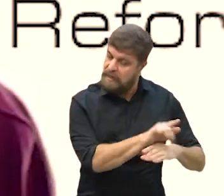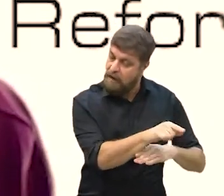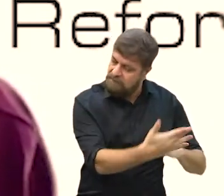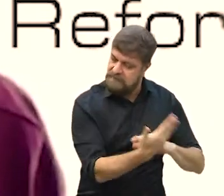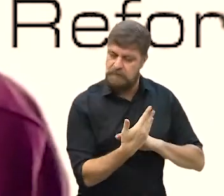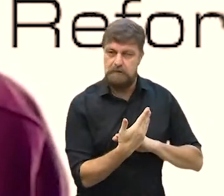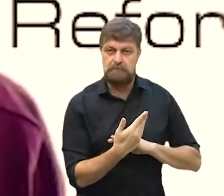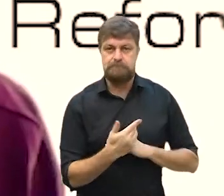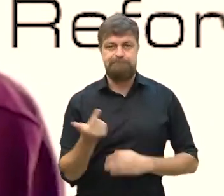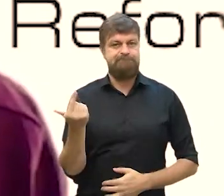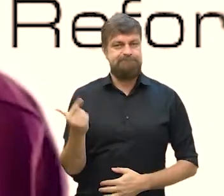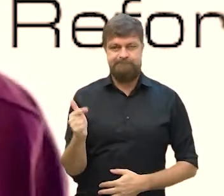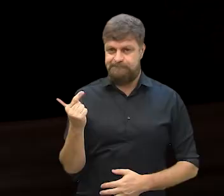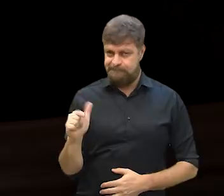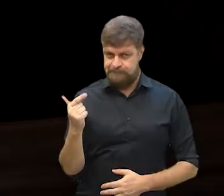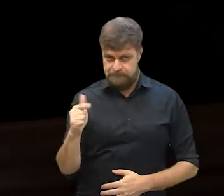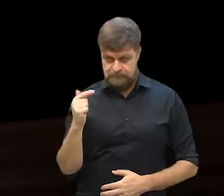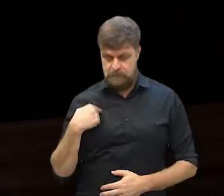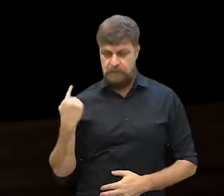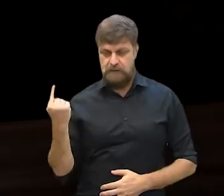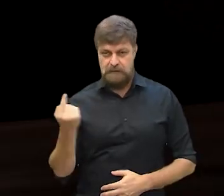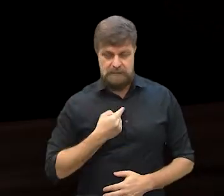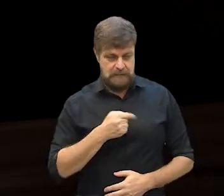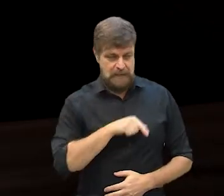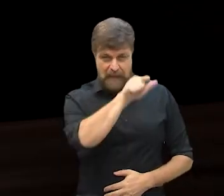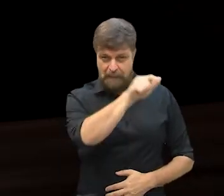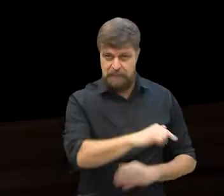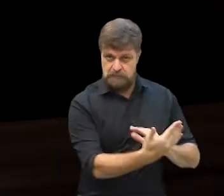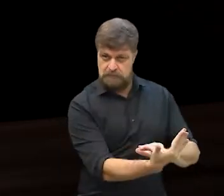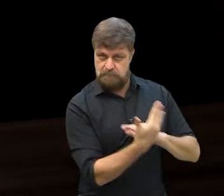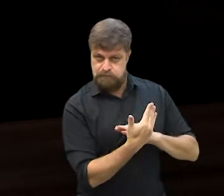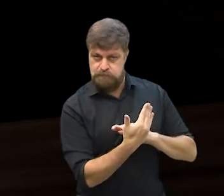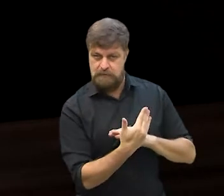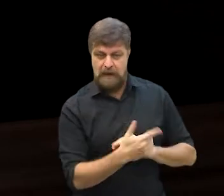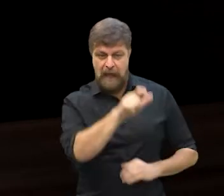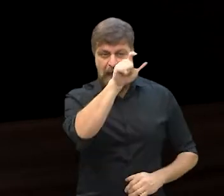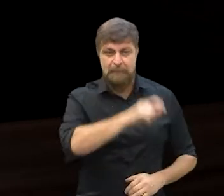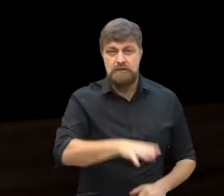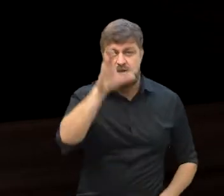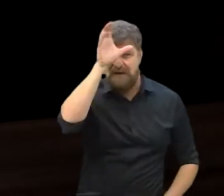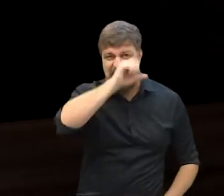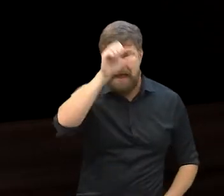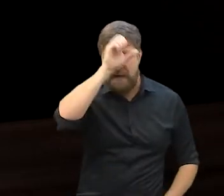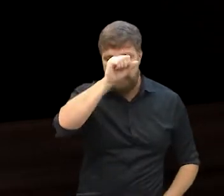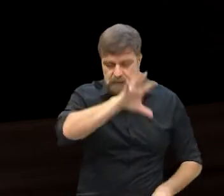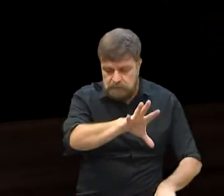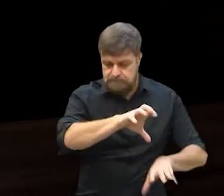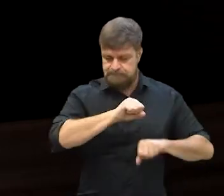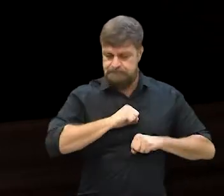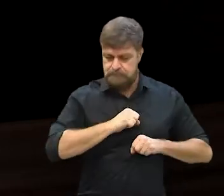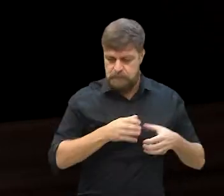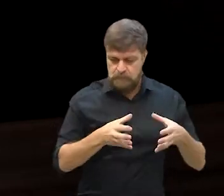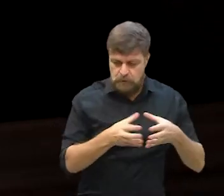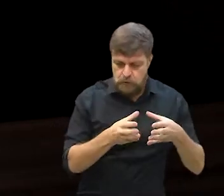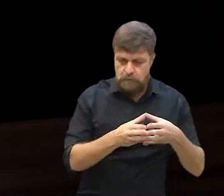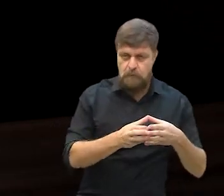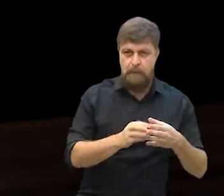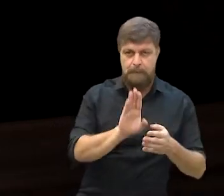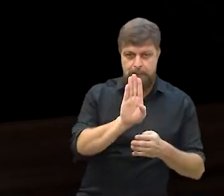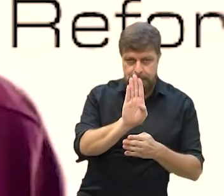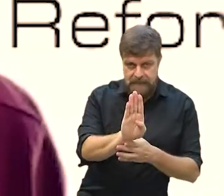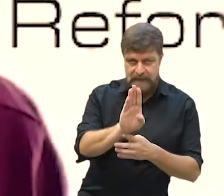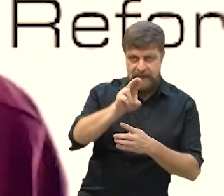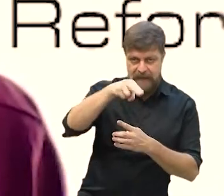entende? No BNI não tem isso, né? Se a pessoa não tem esse espírito, ela vai aprender, não tem problema. Se ela entrar no BNI, ela vai